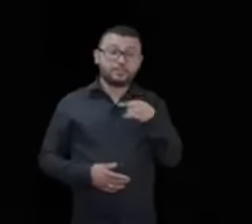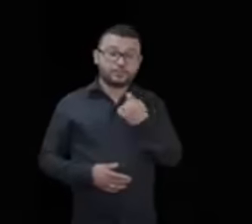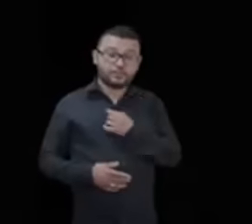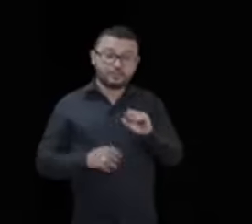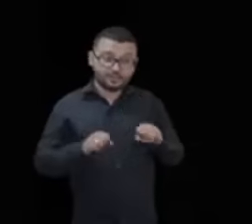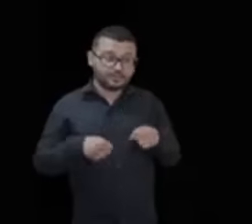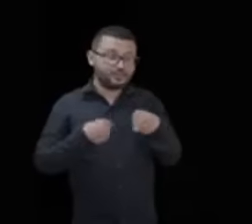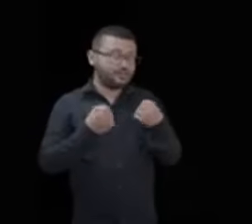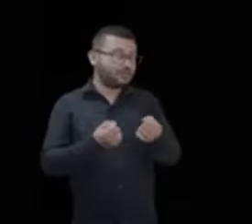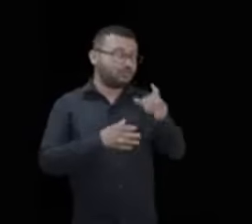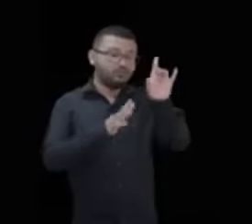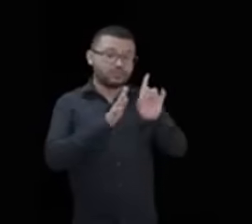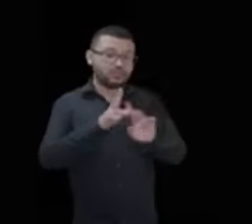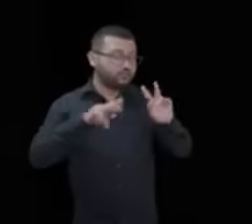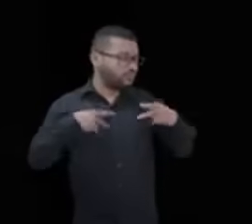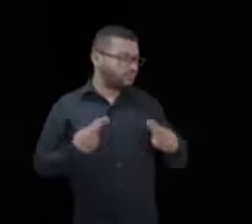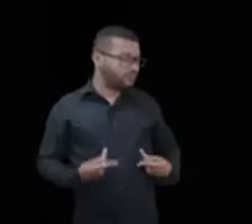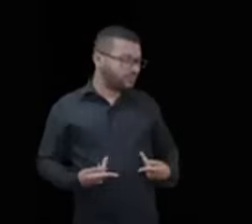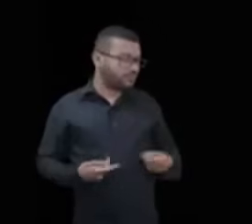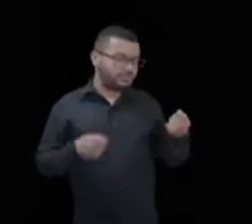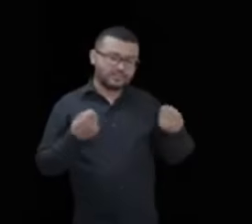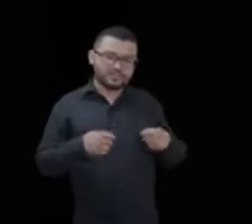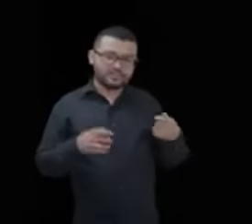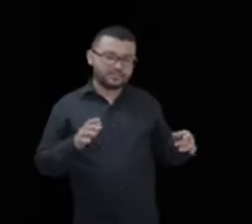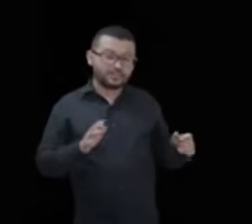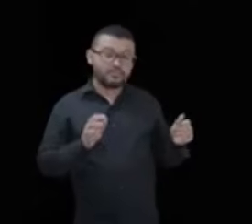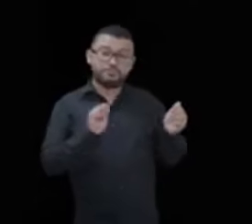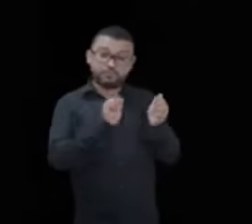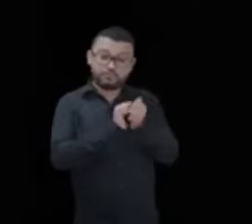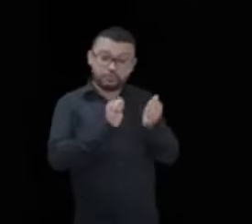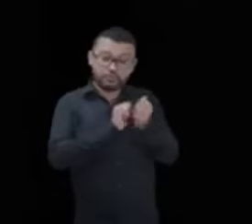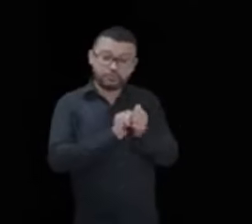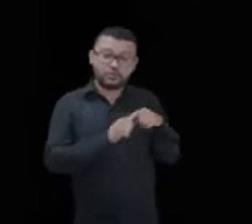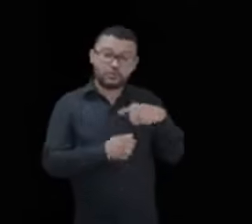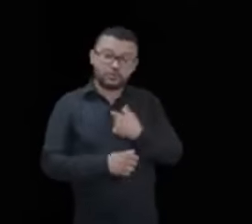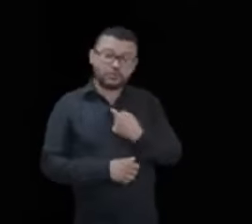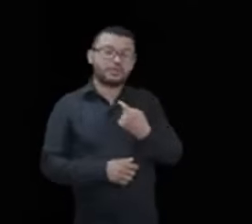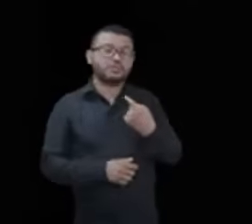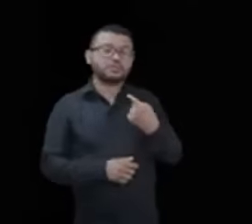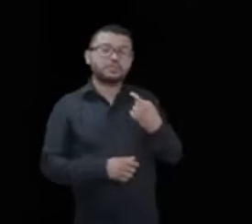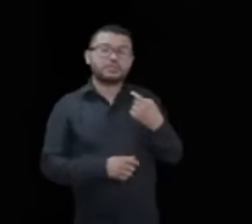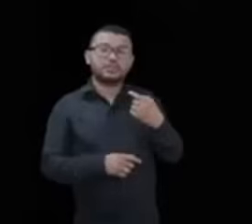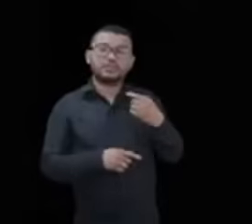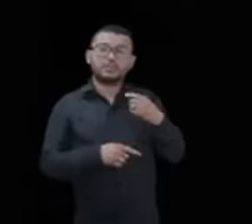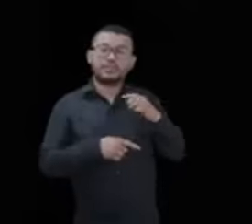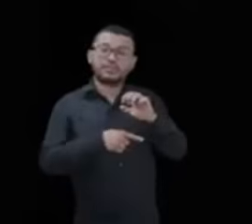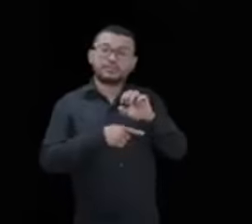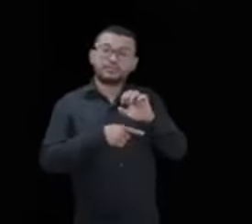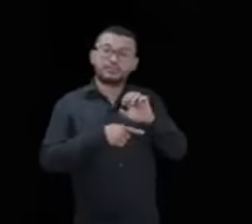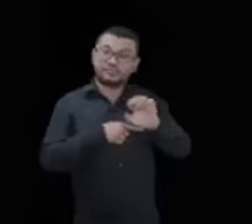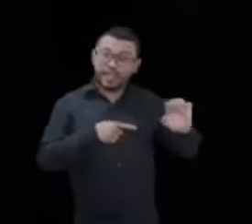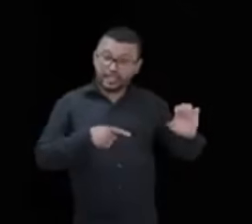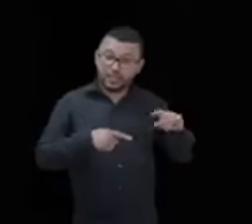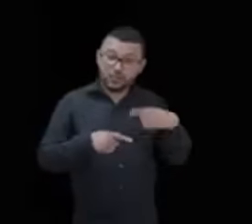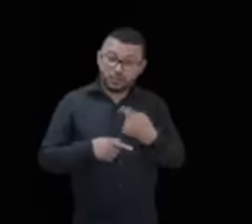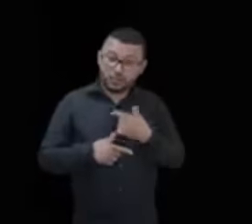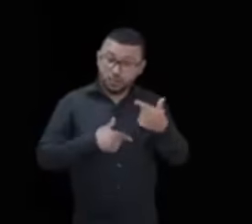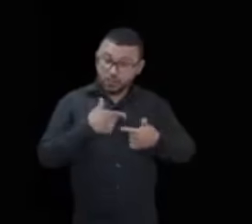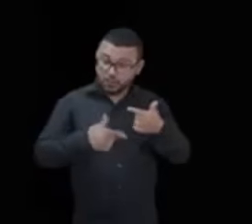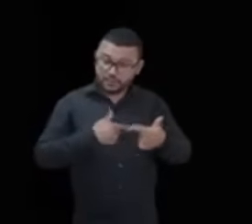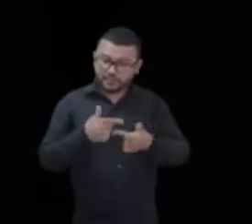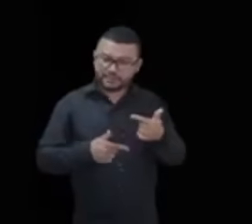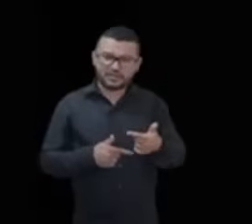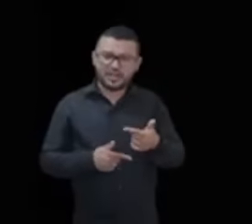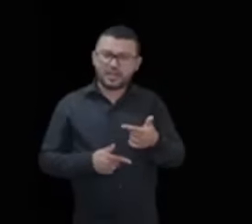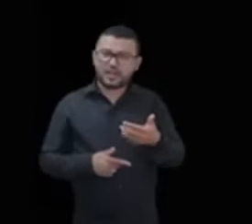defesa dos direitos humanos tem que ser uma bandeira da esquerda, tem que ser uma bandeira do socialismo. Não existe